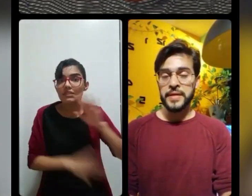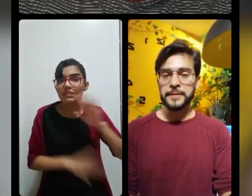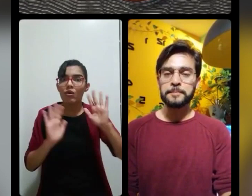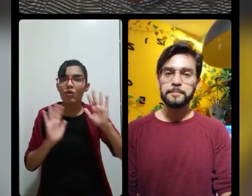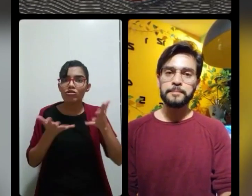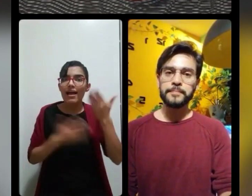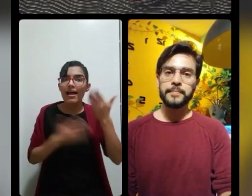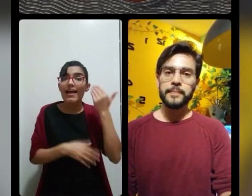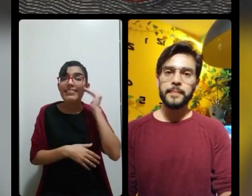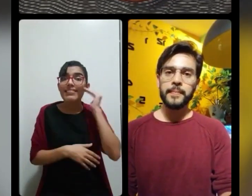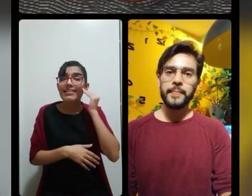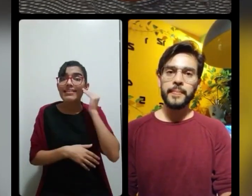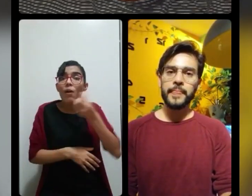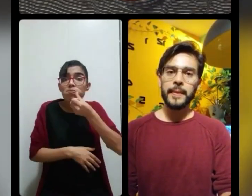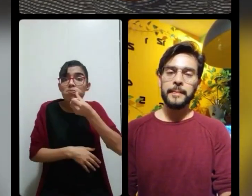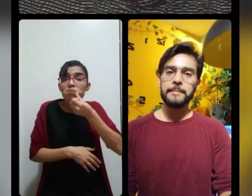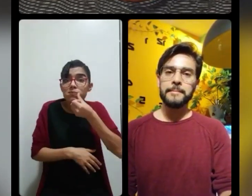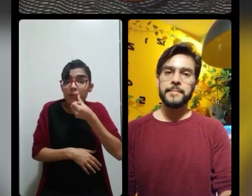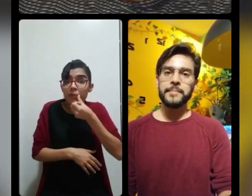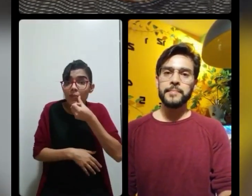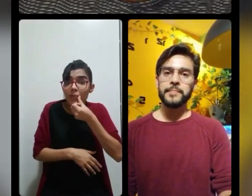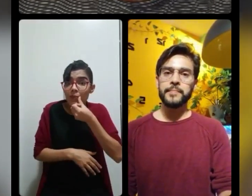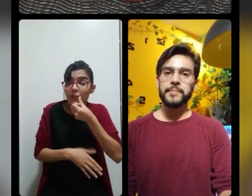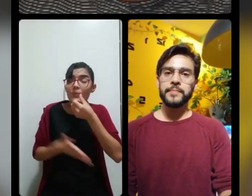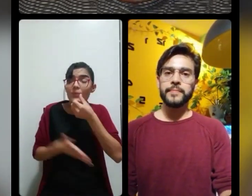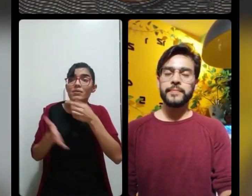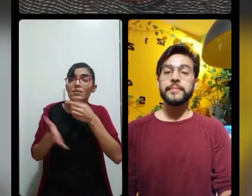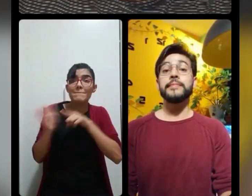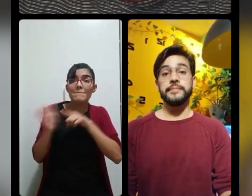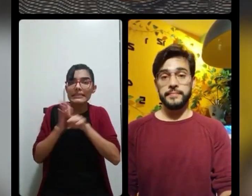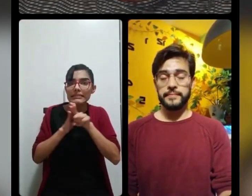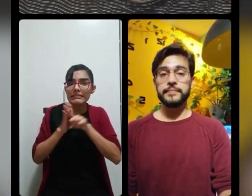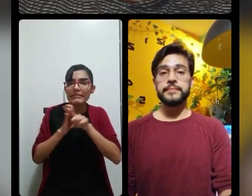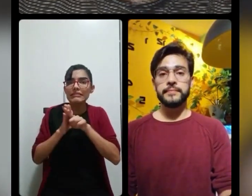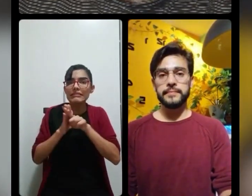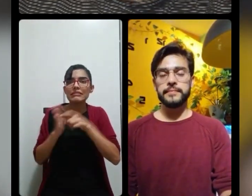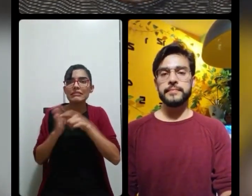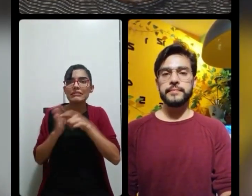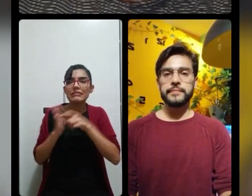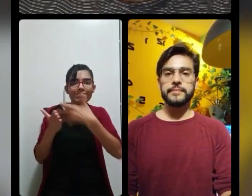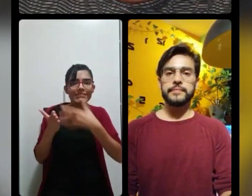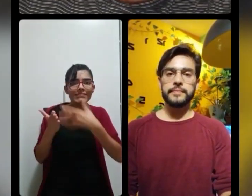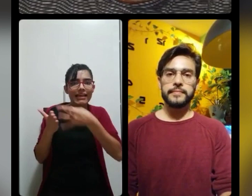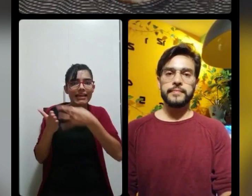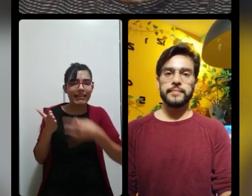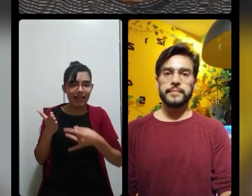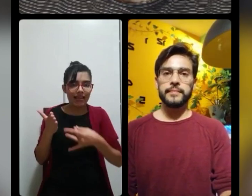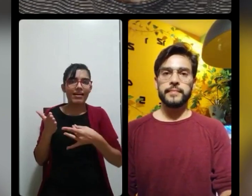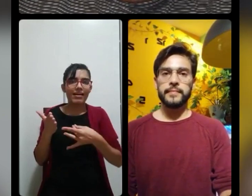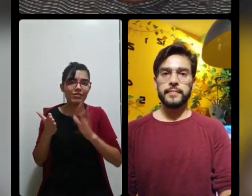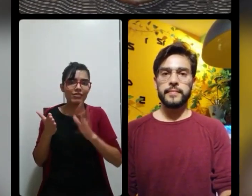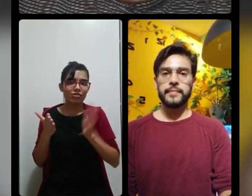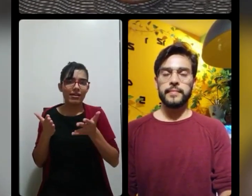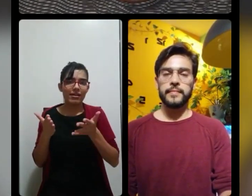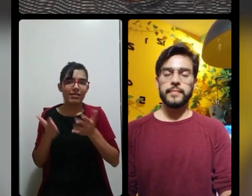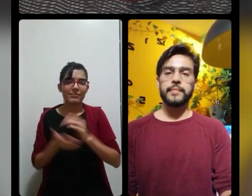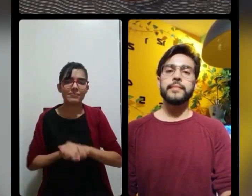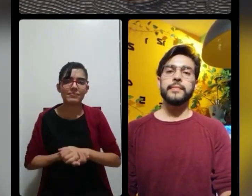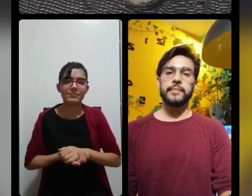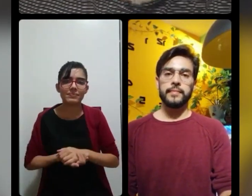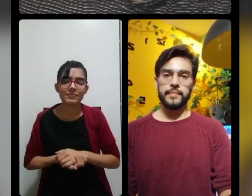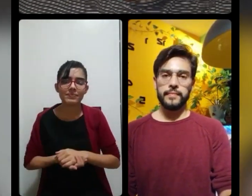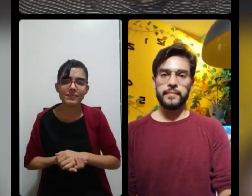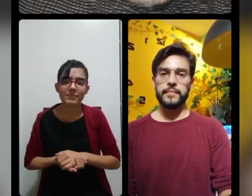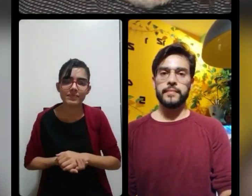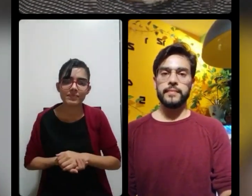sinais. O livro ele faz ao longo dos anos 60. Veja que a data ele fecha o prefácio em 73. Quer dizer,